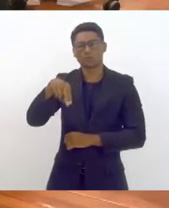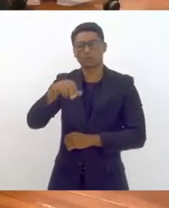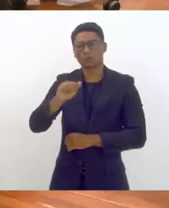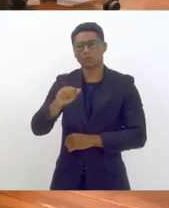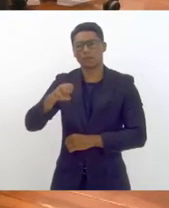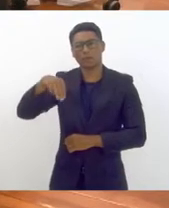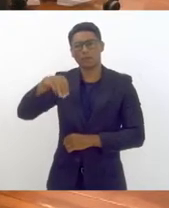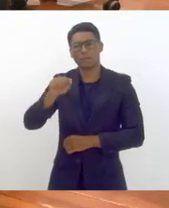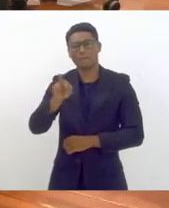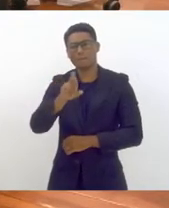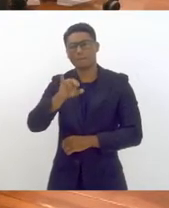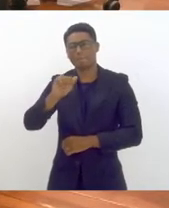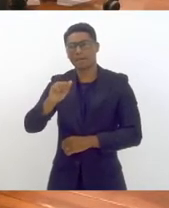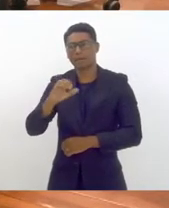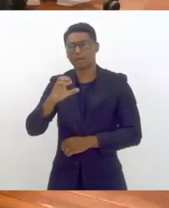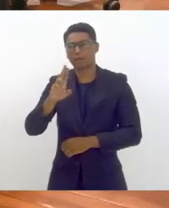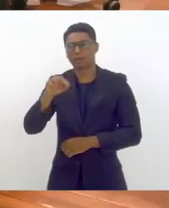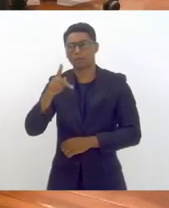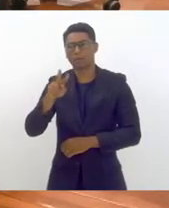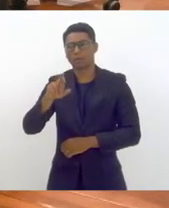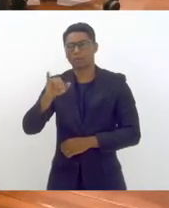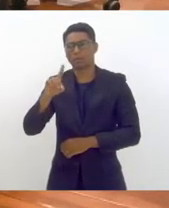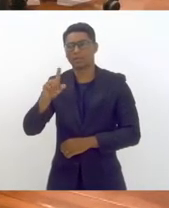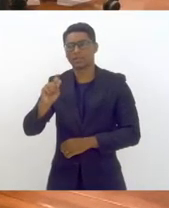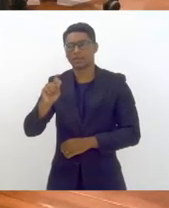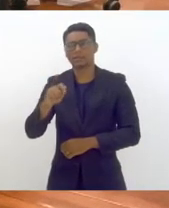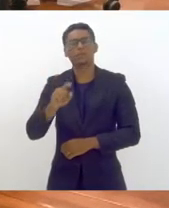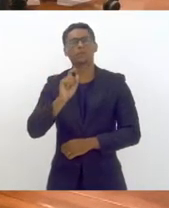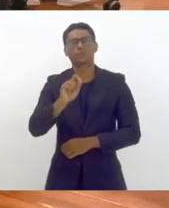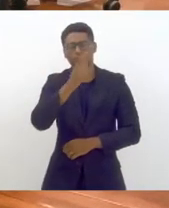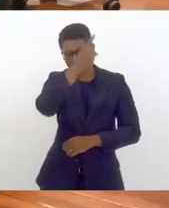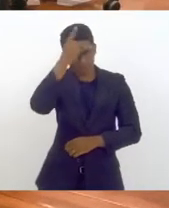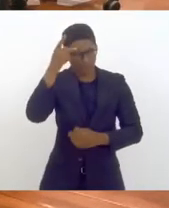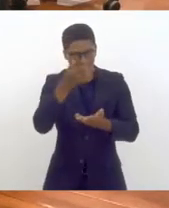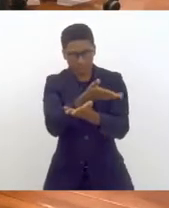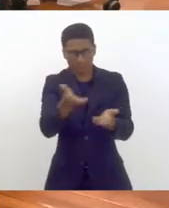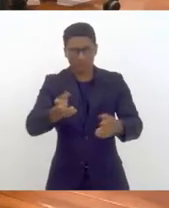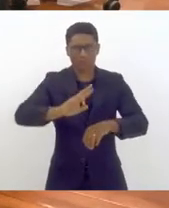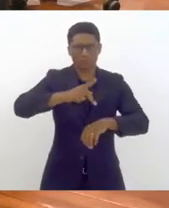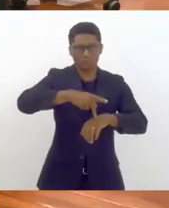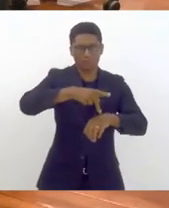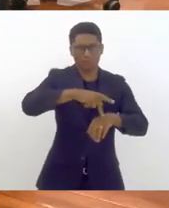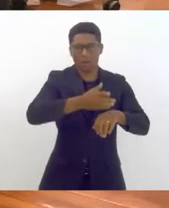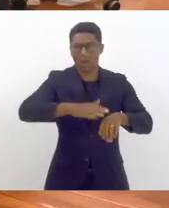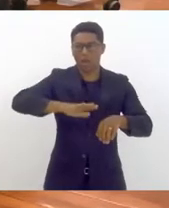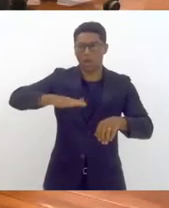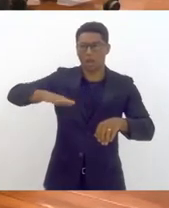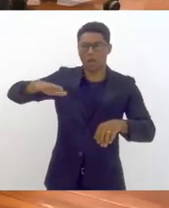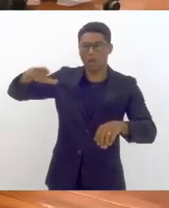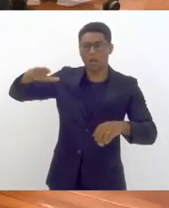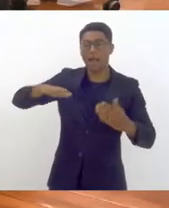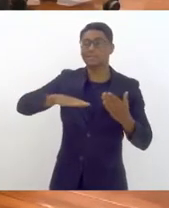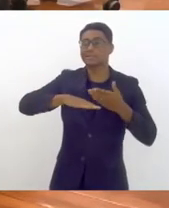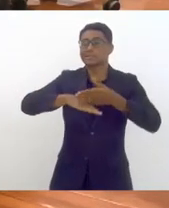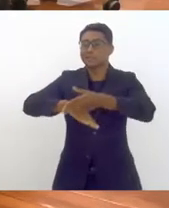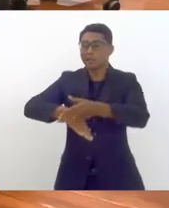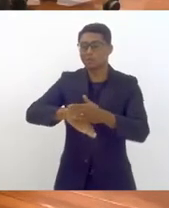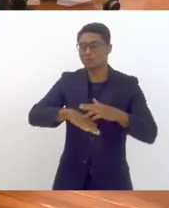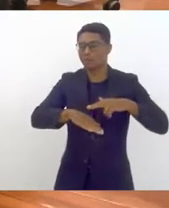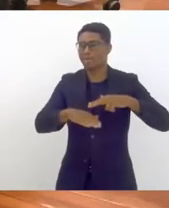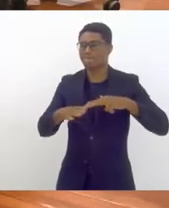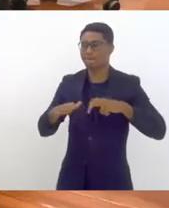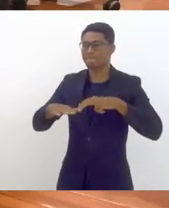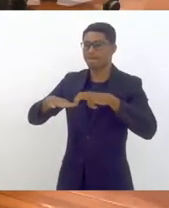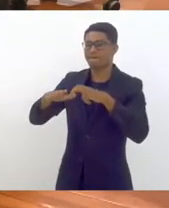essa questão do acesso aos montanhistas e a todos, às montanhas, aos picos, é